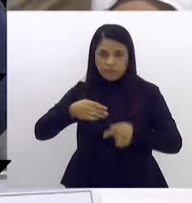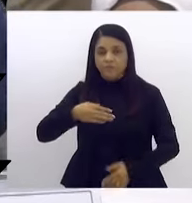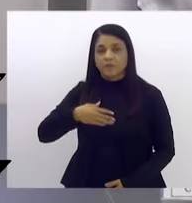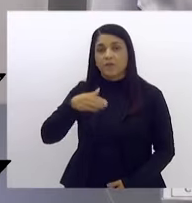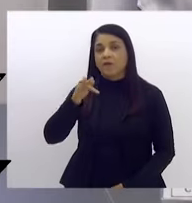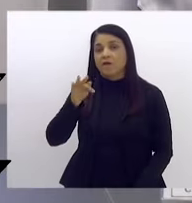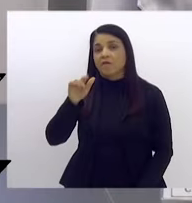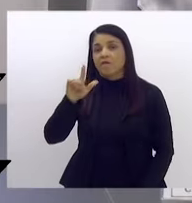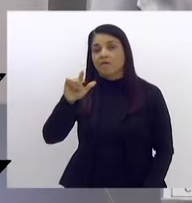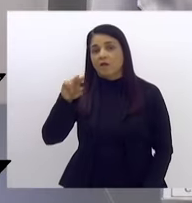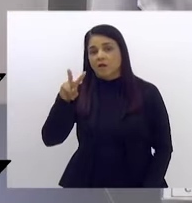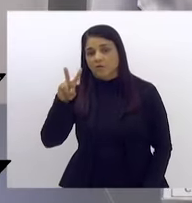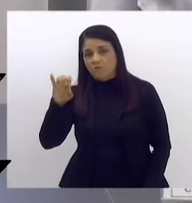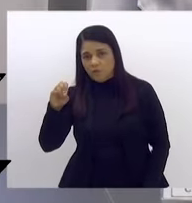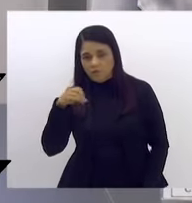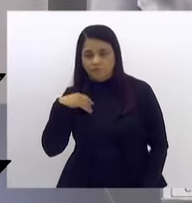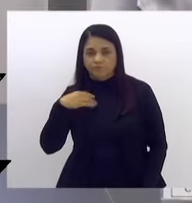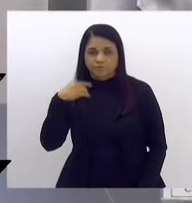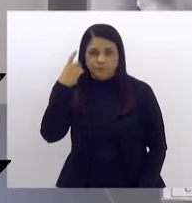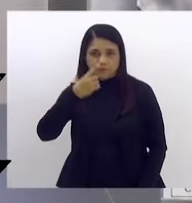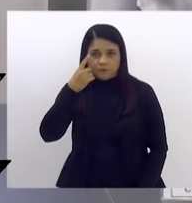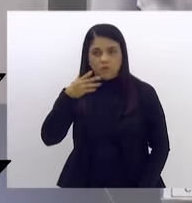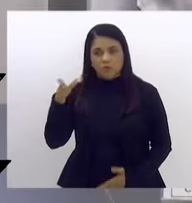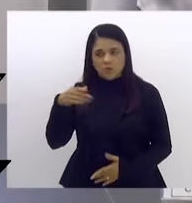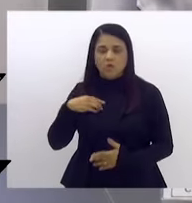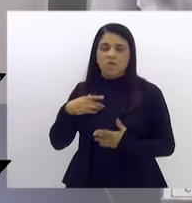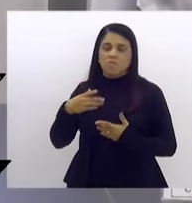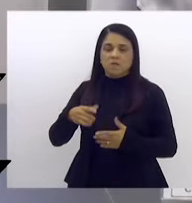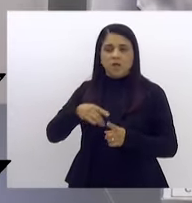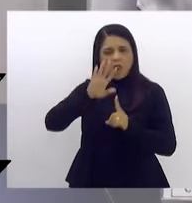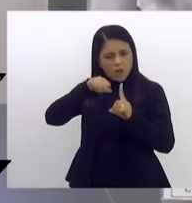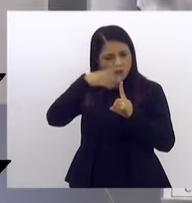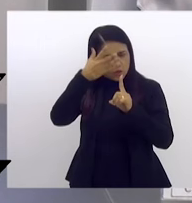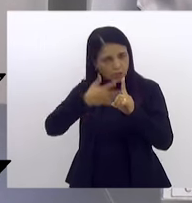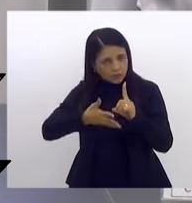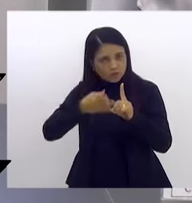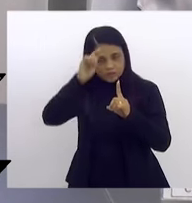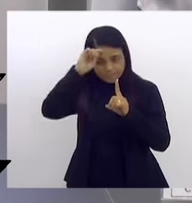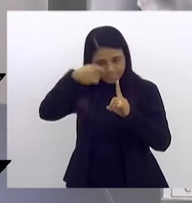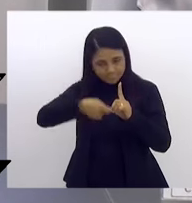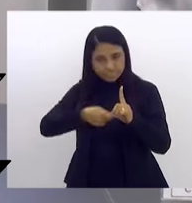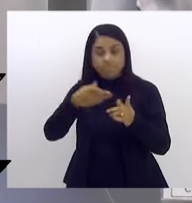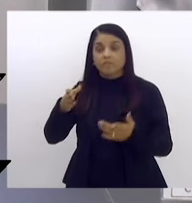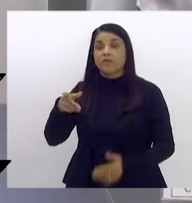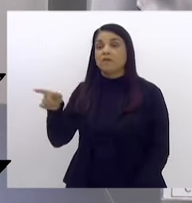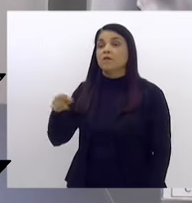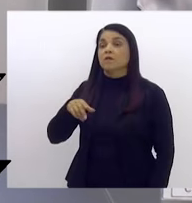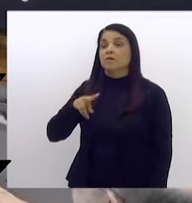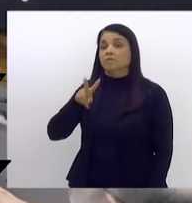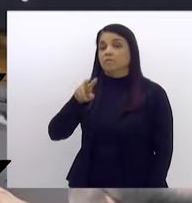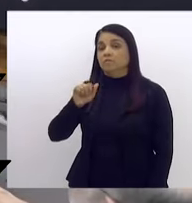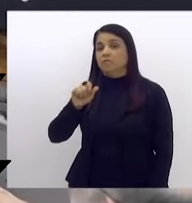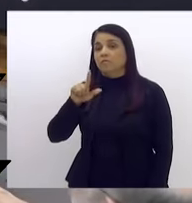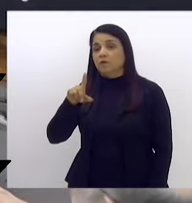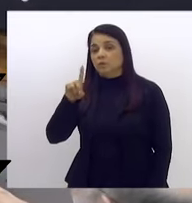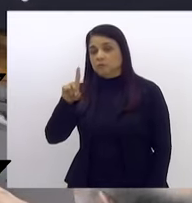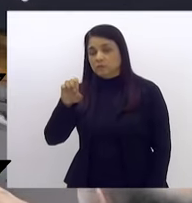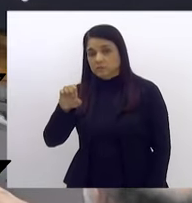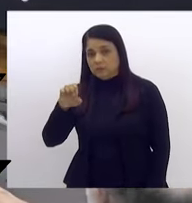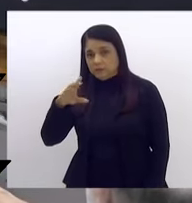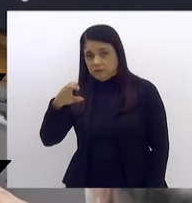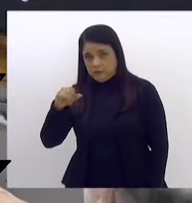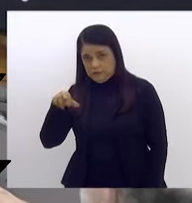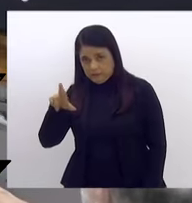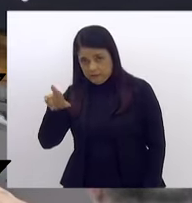serafine Presidente primeiro elogiar o deputado valde da Saúde pela iniciativa acho que é uma questão um debate importante